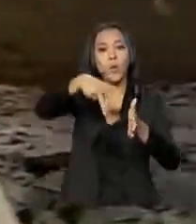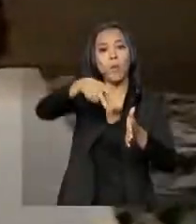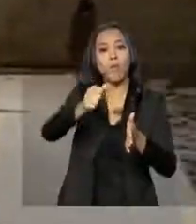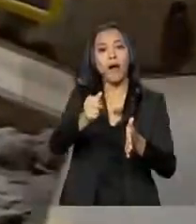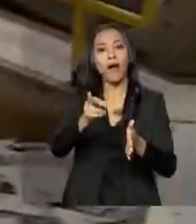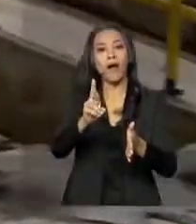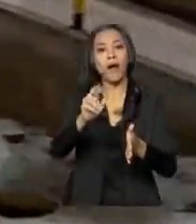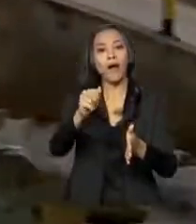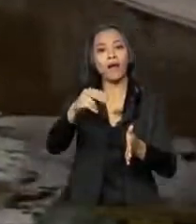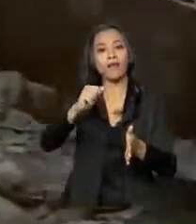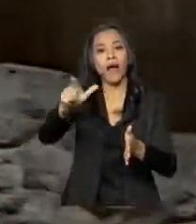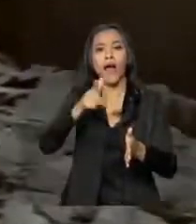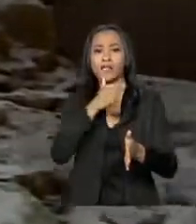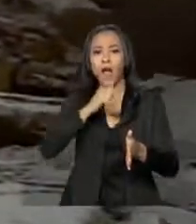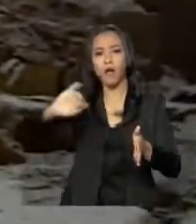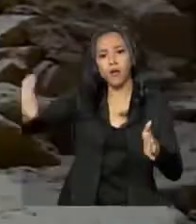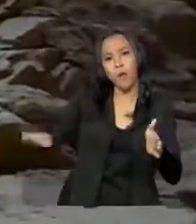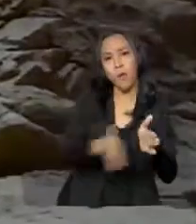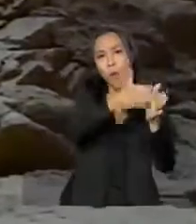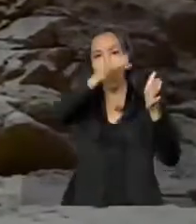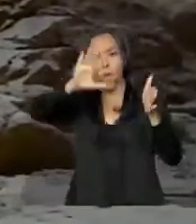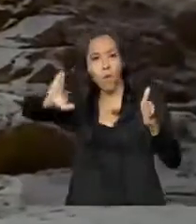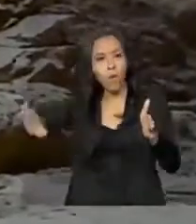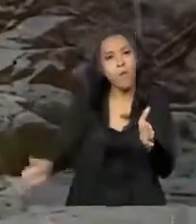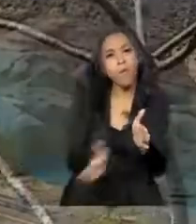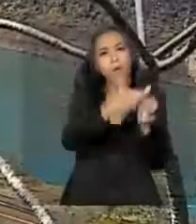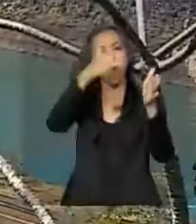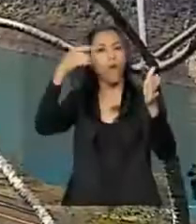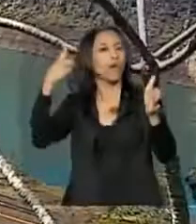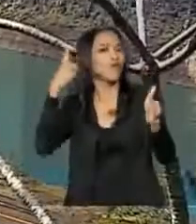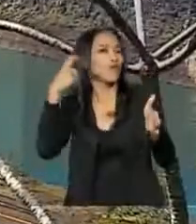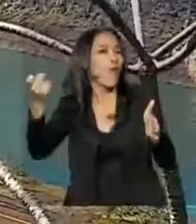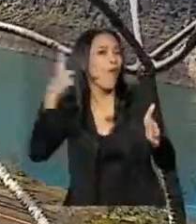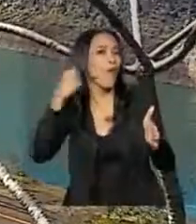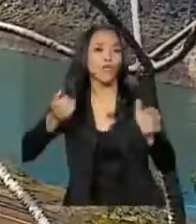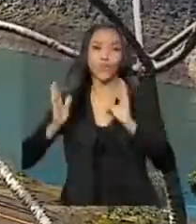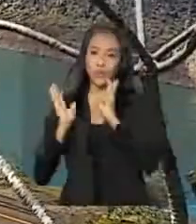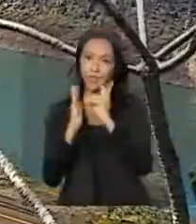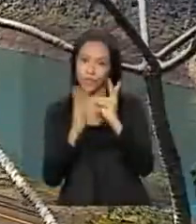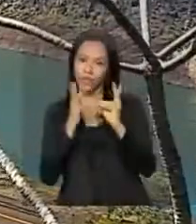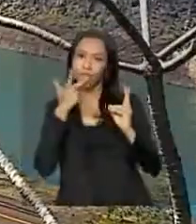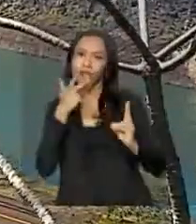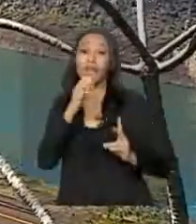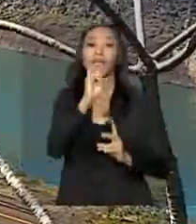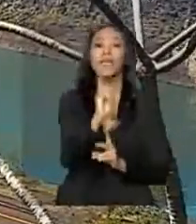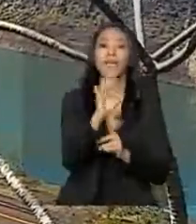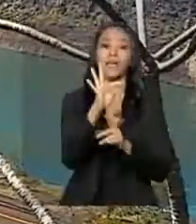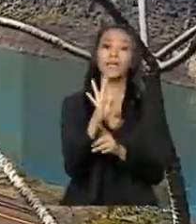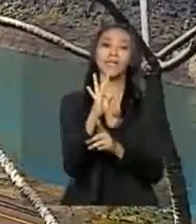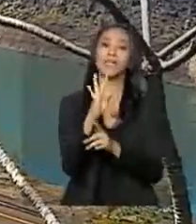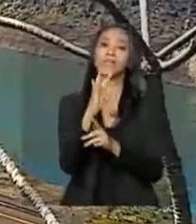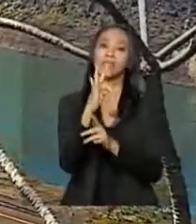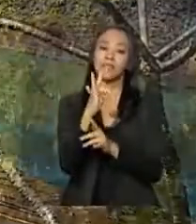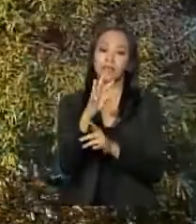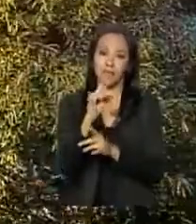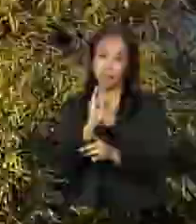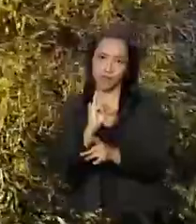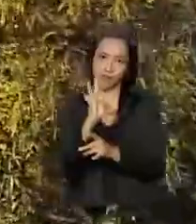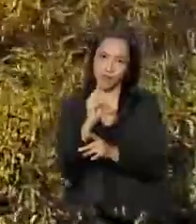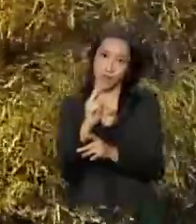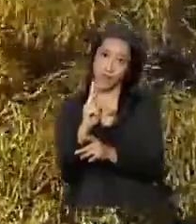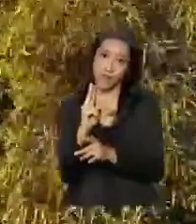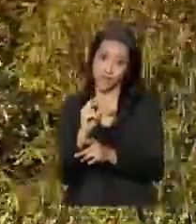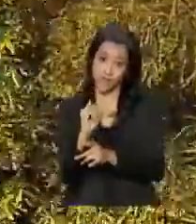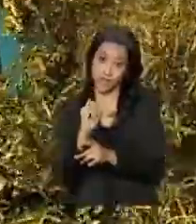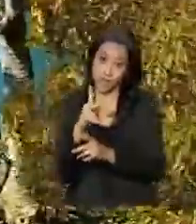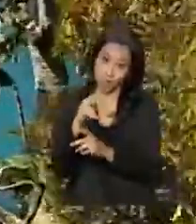águas batiam nessas rochas, emitiam um som que os índios o chamavam de Itaipu. Em Tupi-Guarani, pedras que